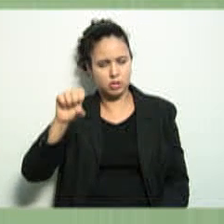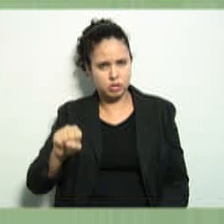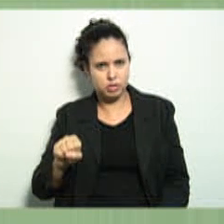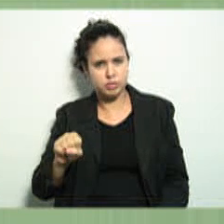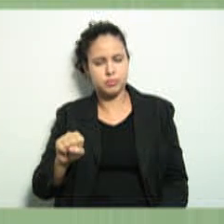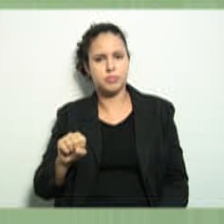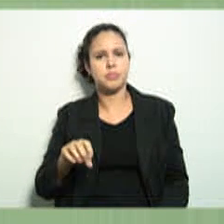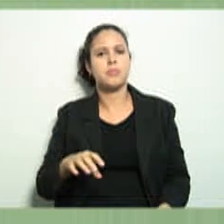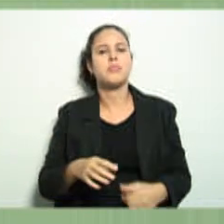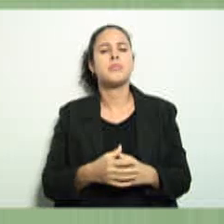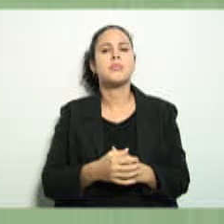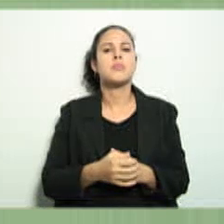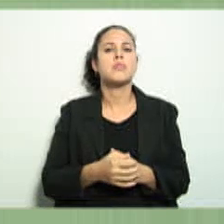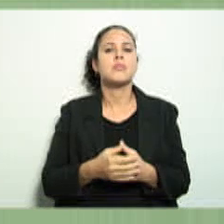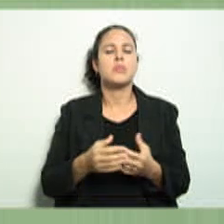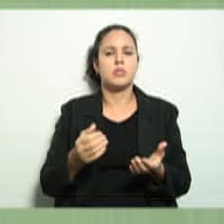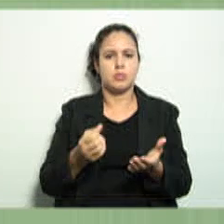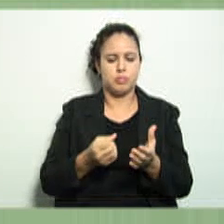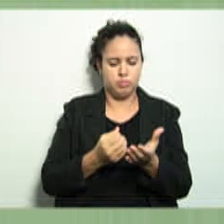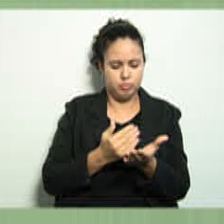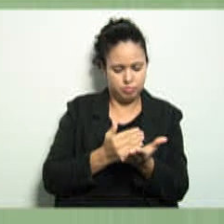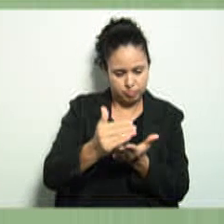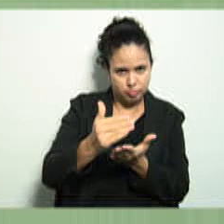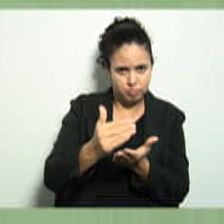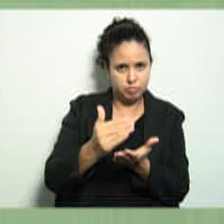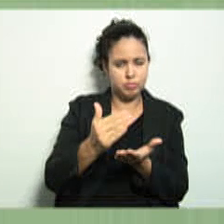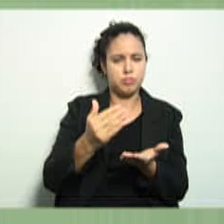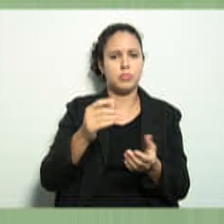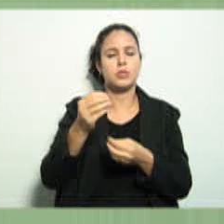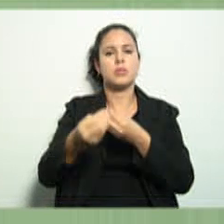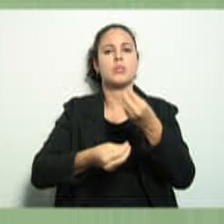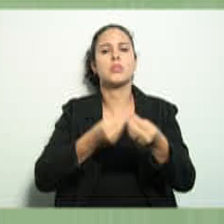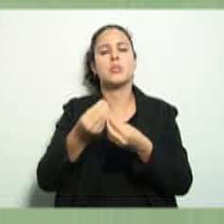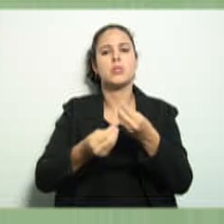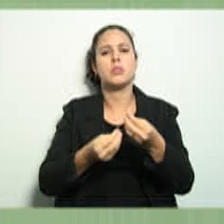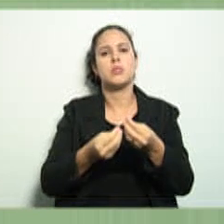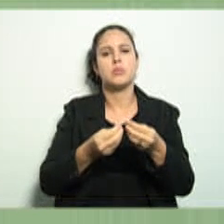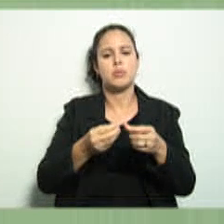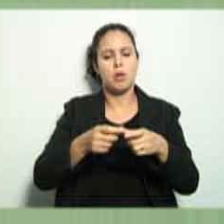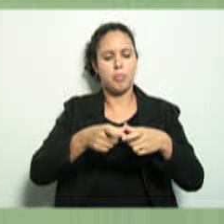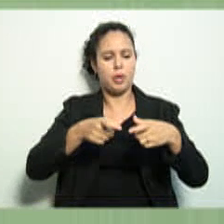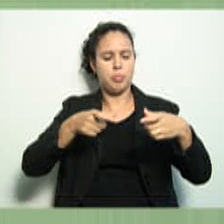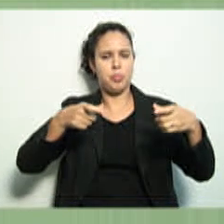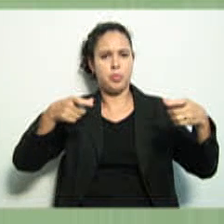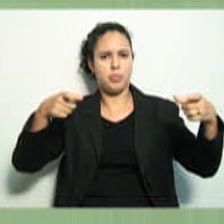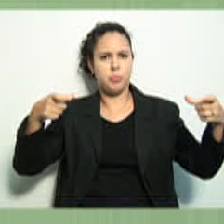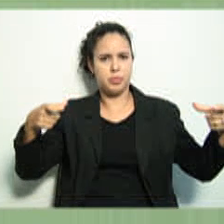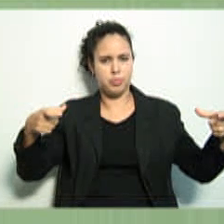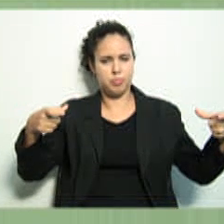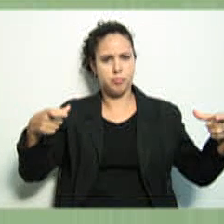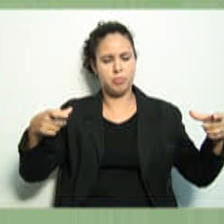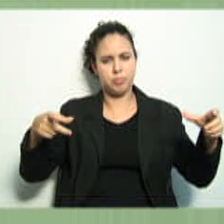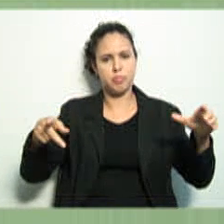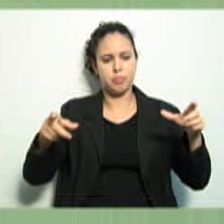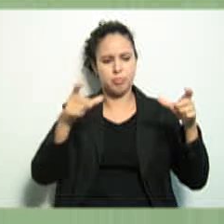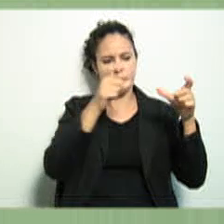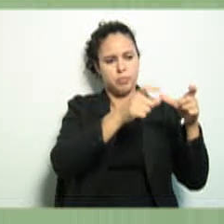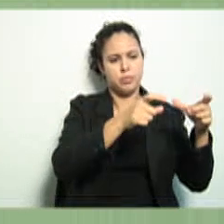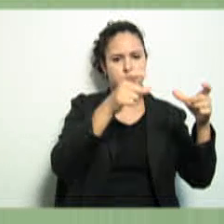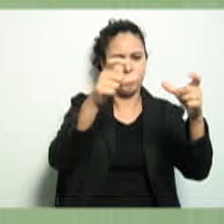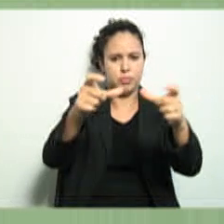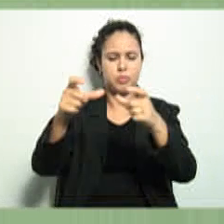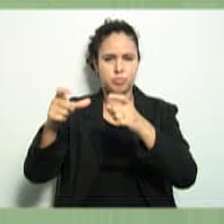A criação do Programa Nacional de Desenvolvimento, o Polo Noroeste, em 27 de maio de